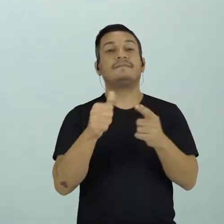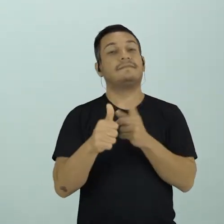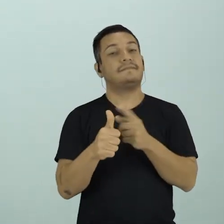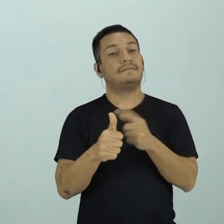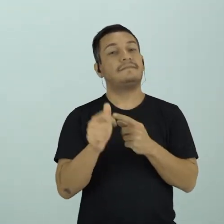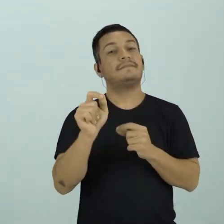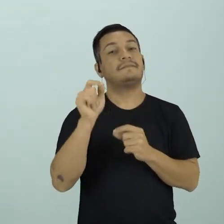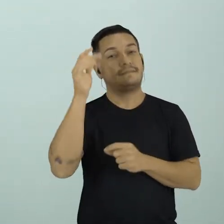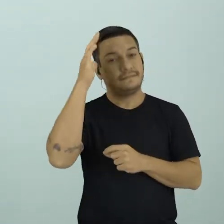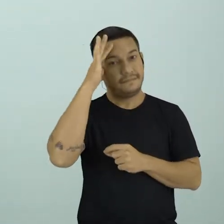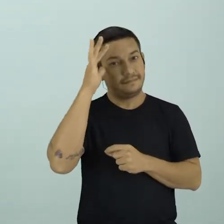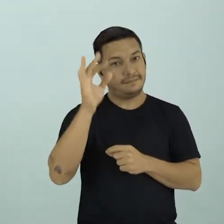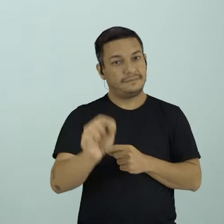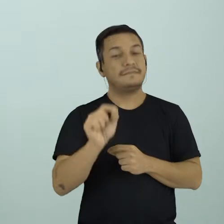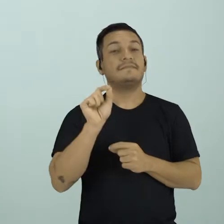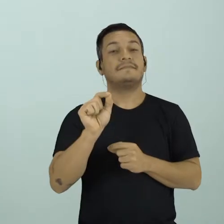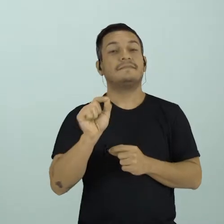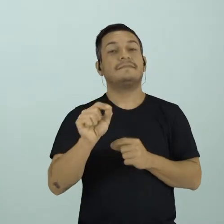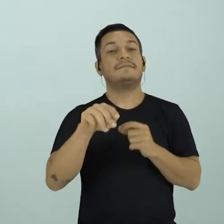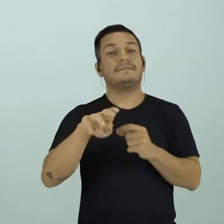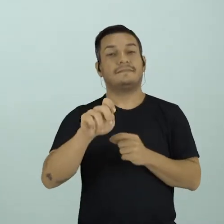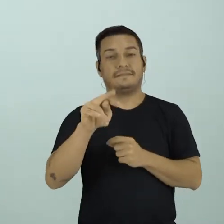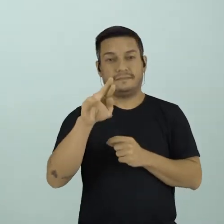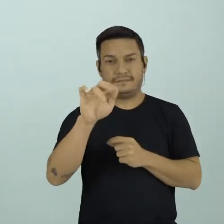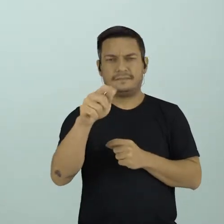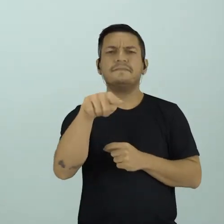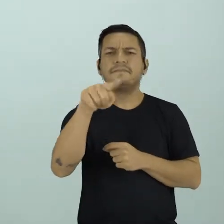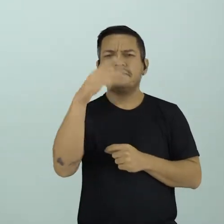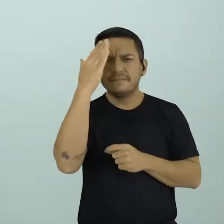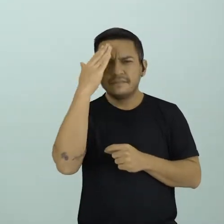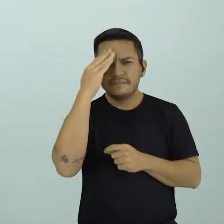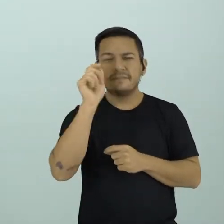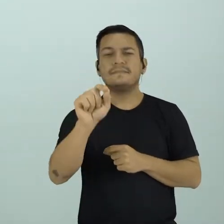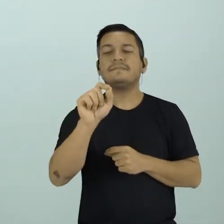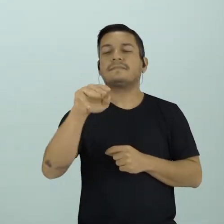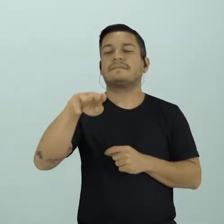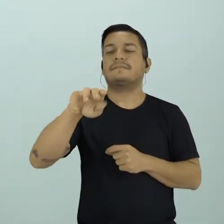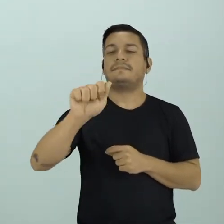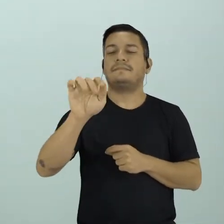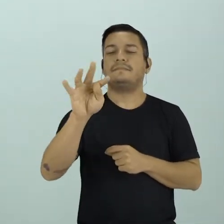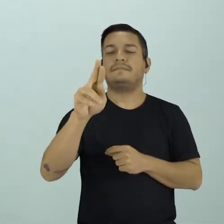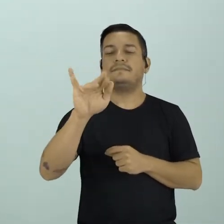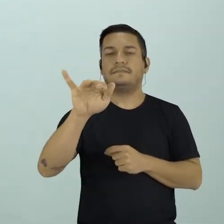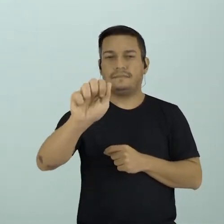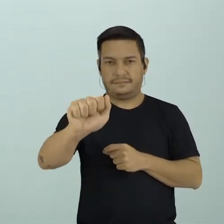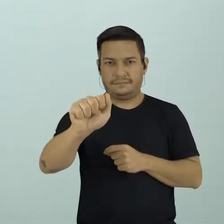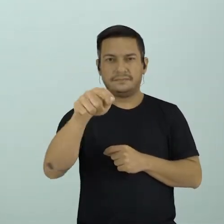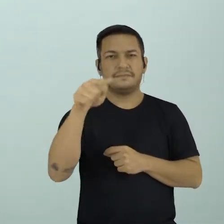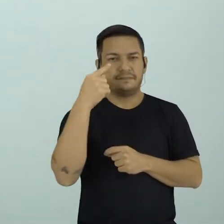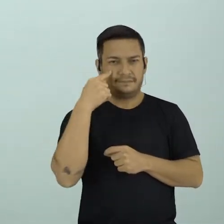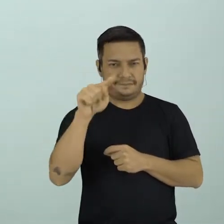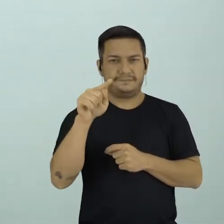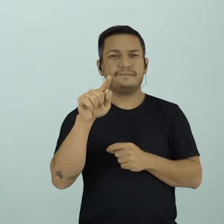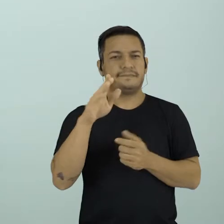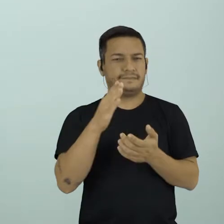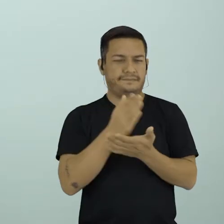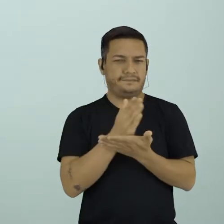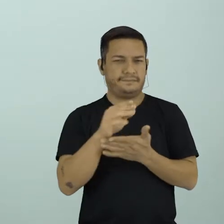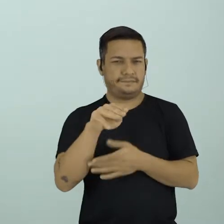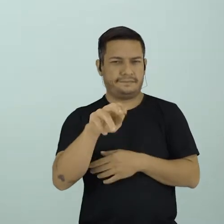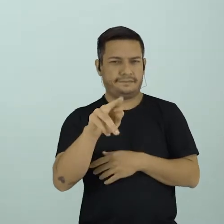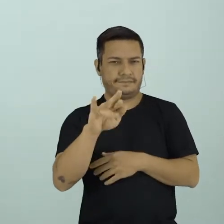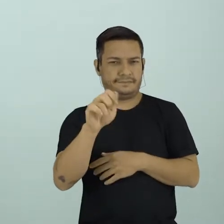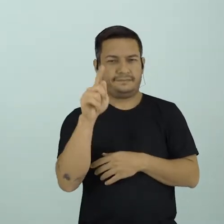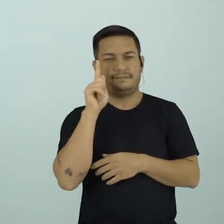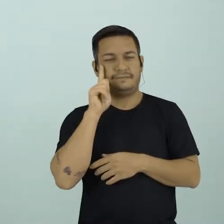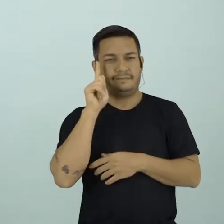primeiramente compreender o que é matéria. Você sabe o que é matéria? Você já viu alguma matéria no